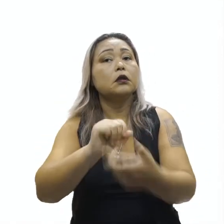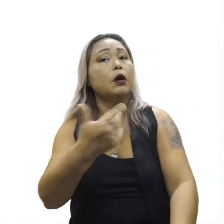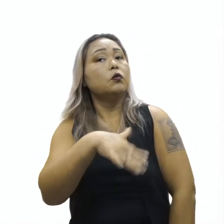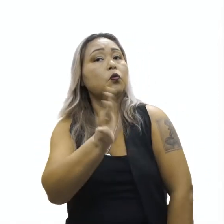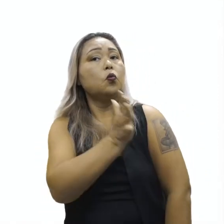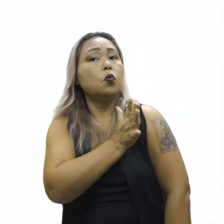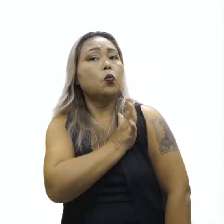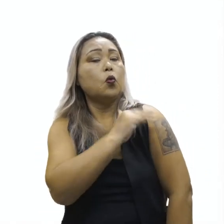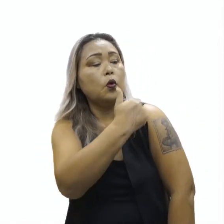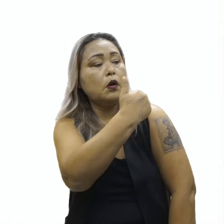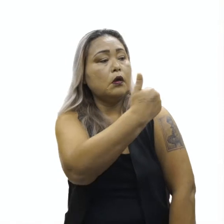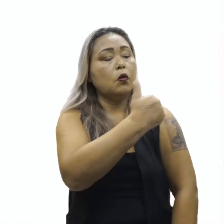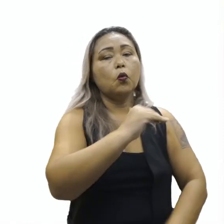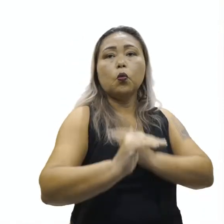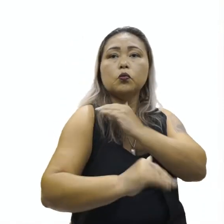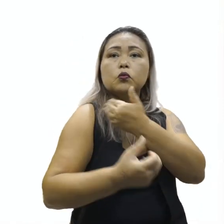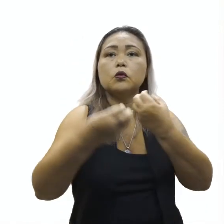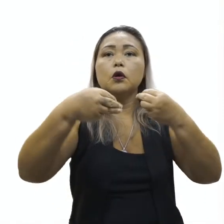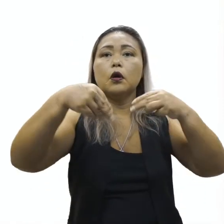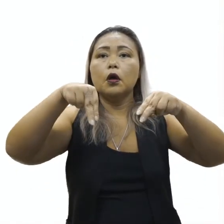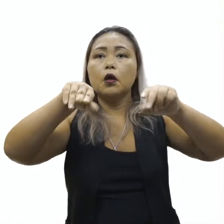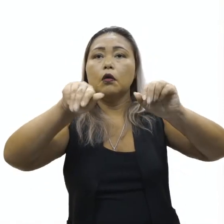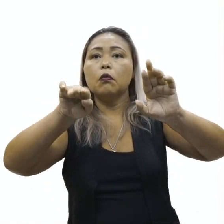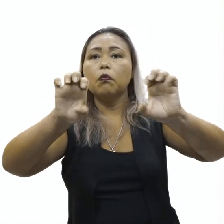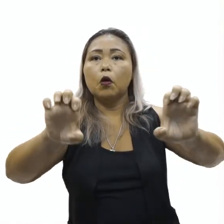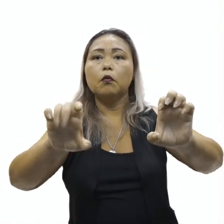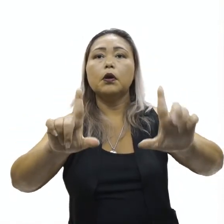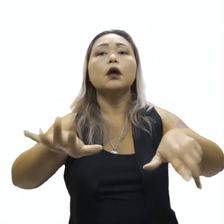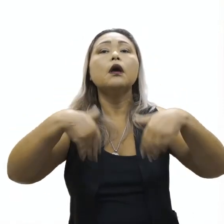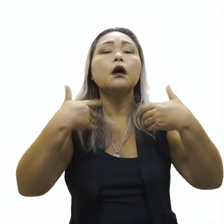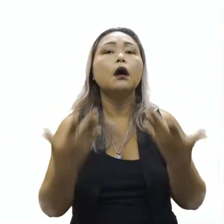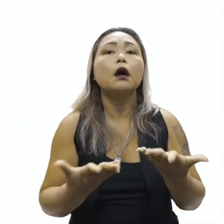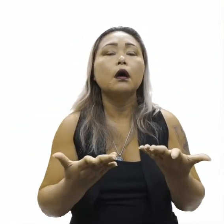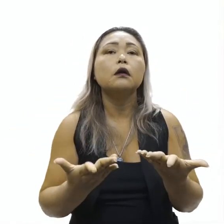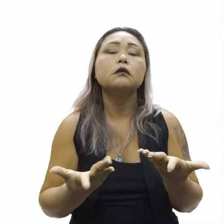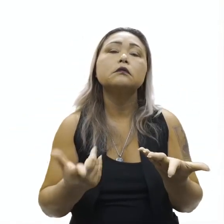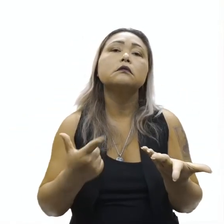enfim, né? Muito bem. O Montesquieu ele viveu entre